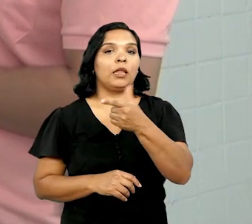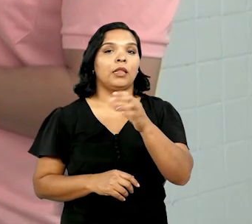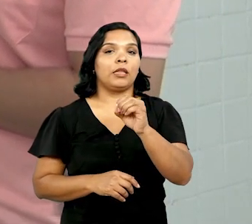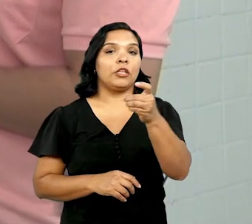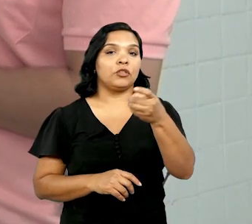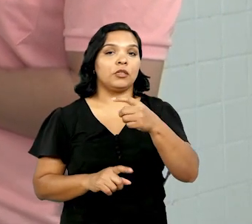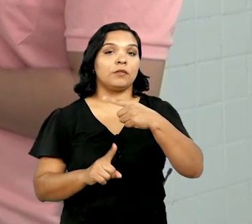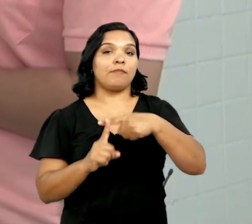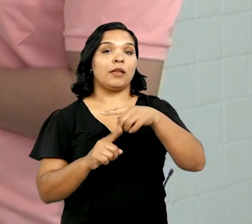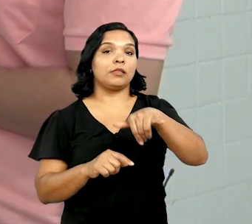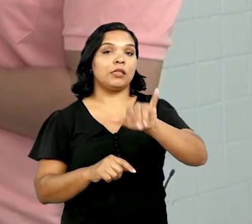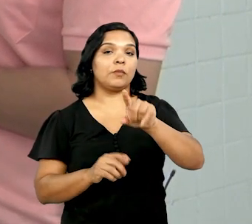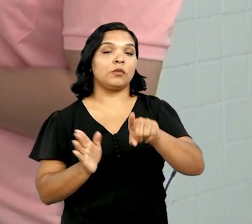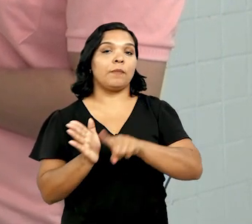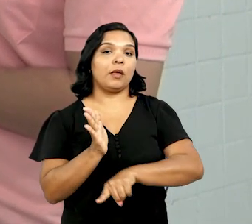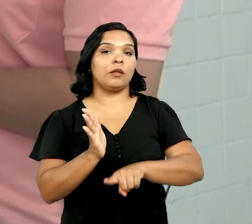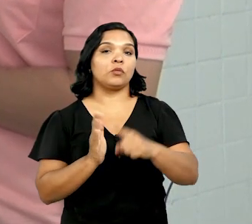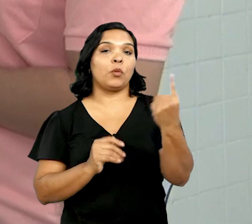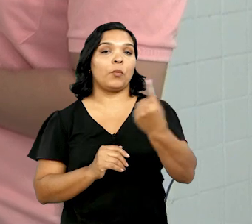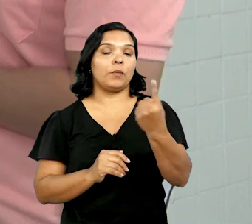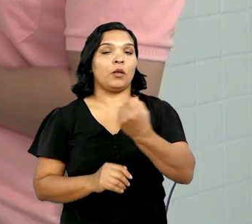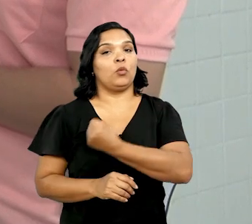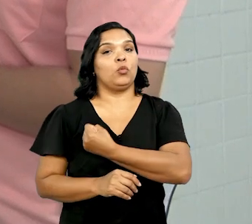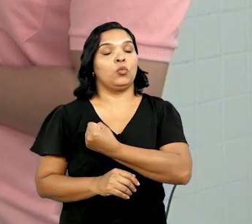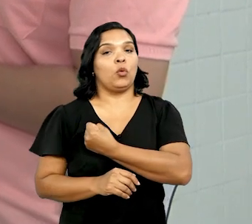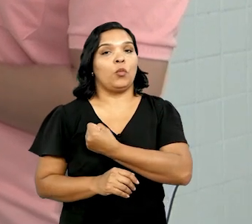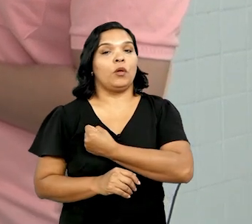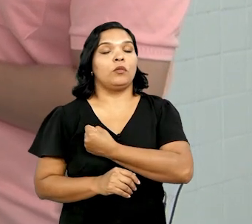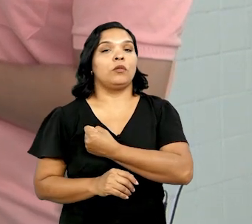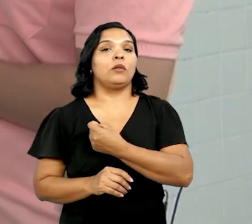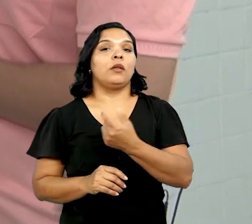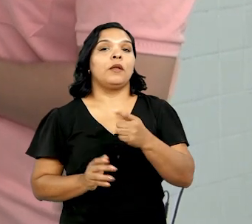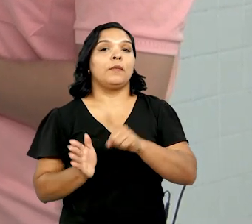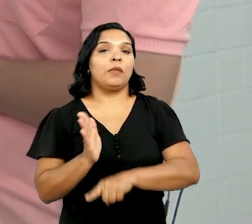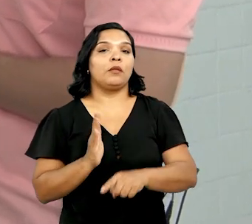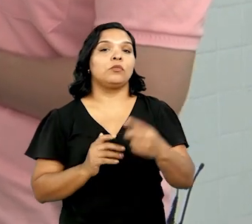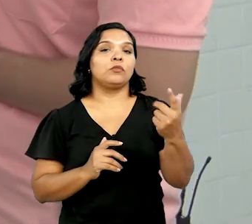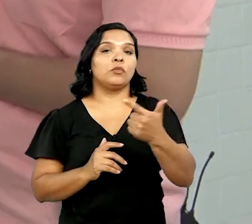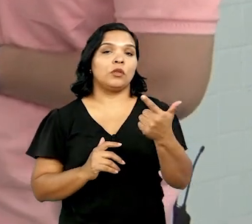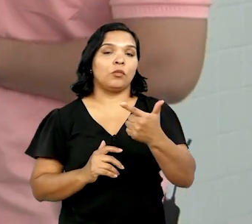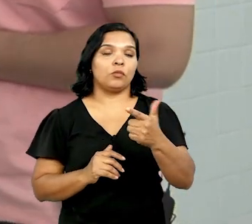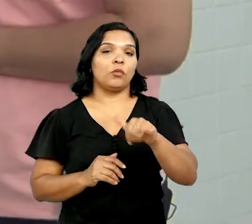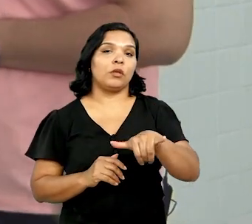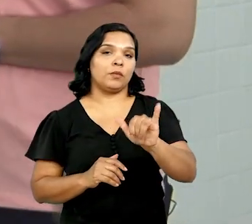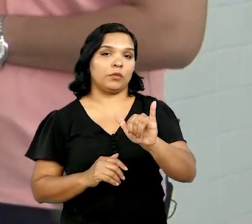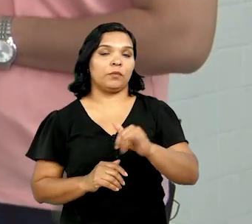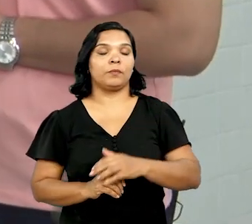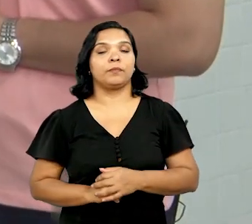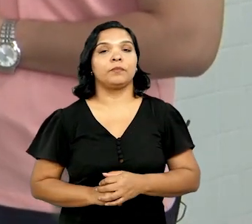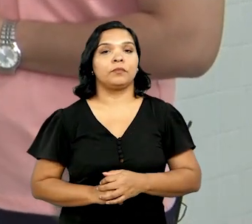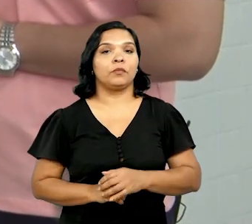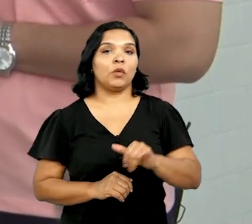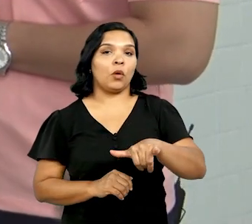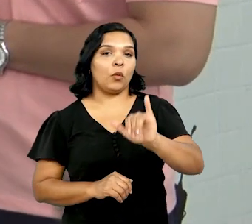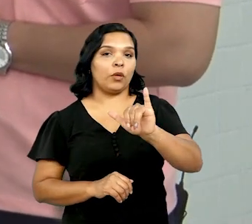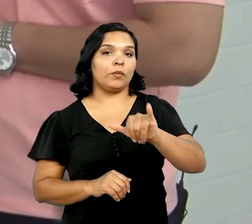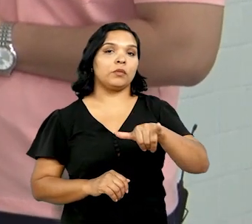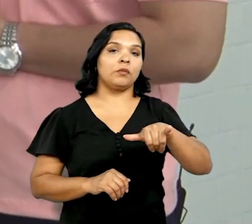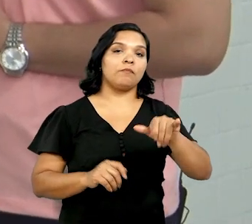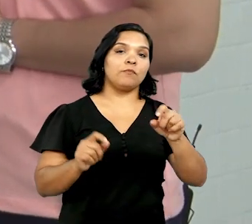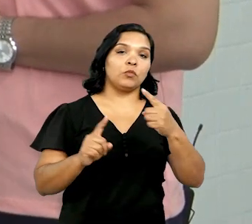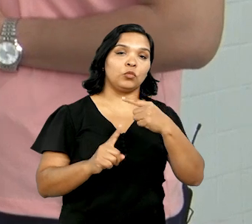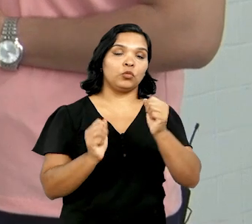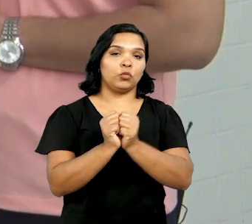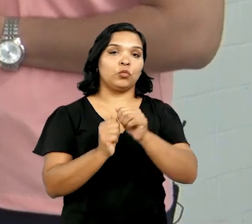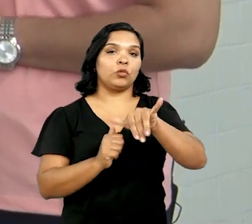o 10x mais y, menos o primeiro dígito, que é x, menos o segundo dígito, que é o y. O y com o y